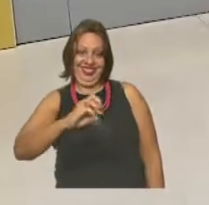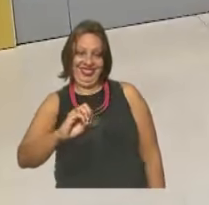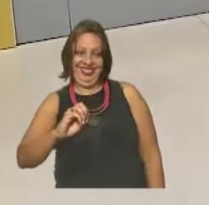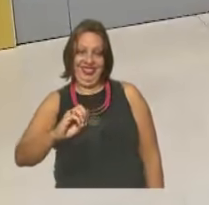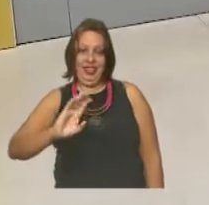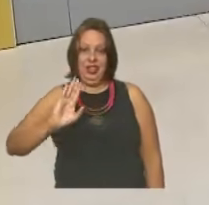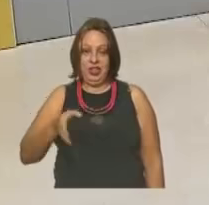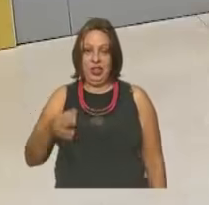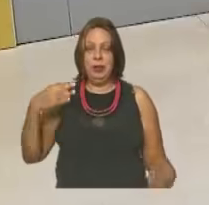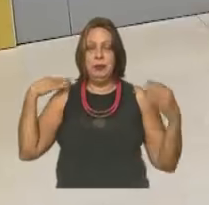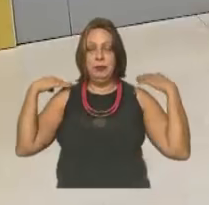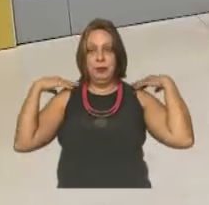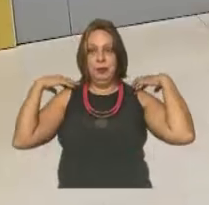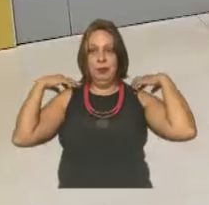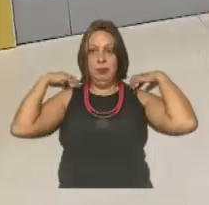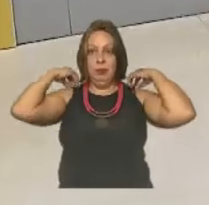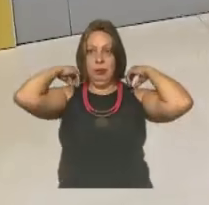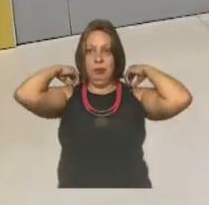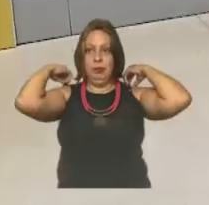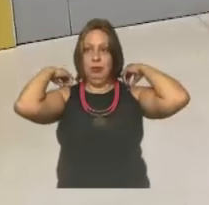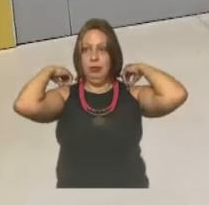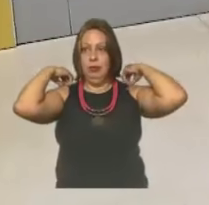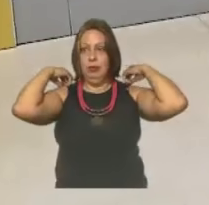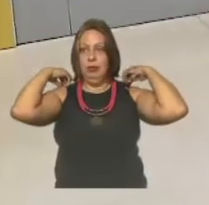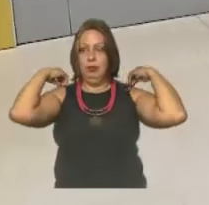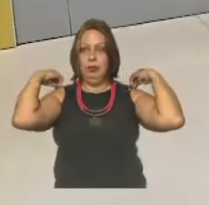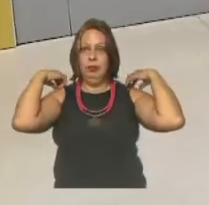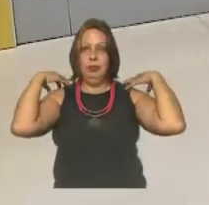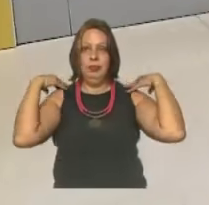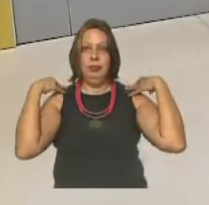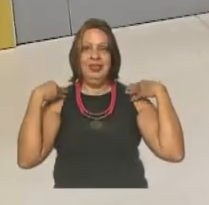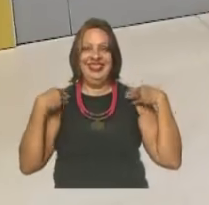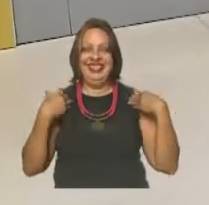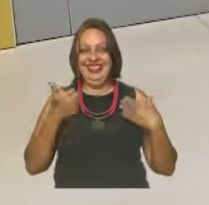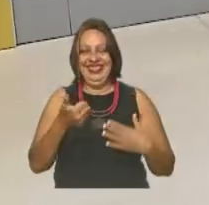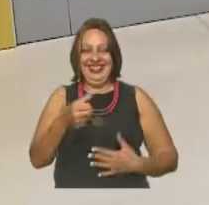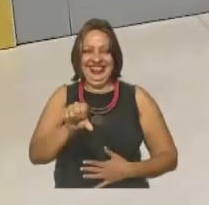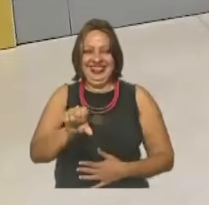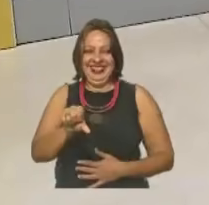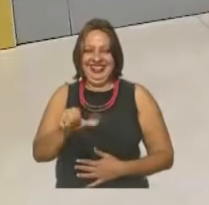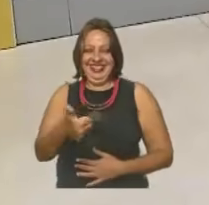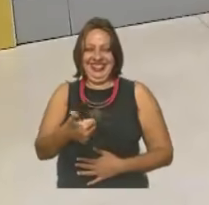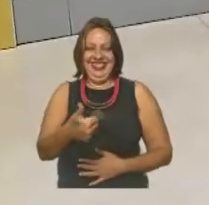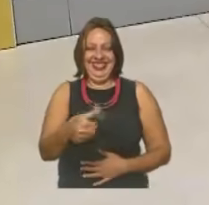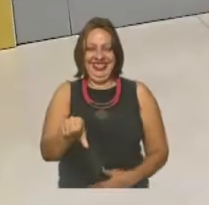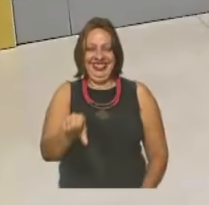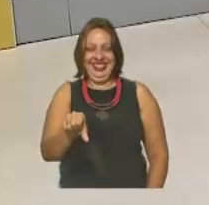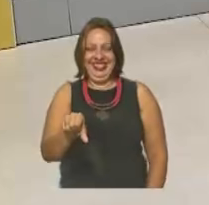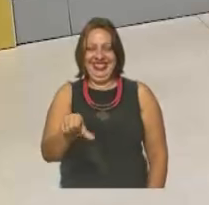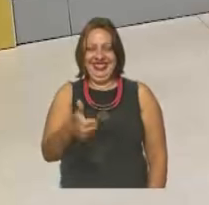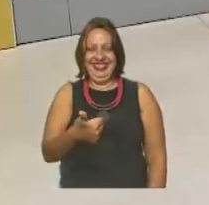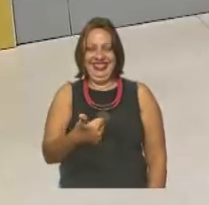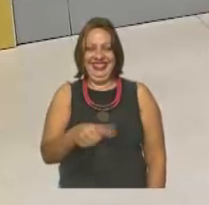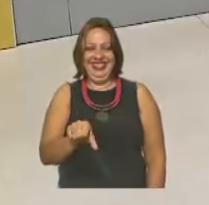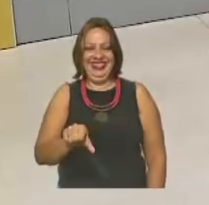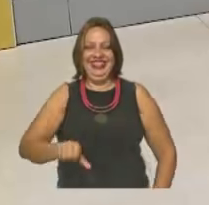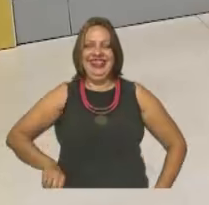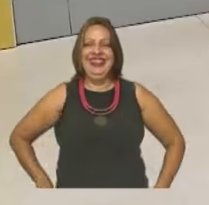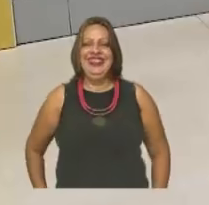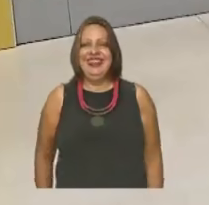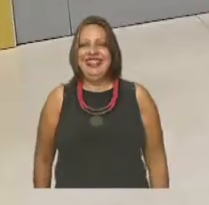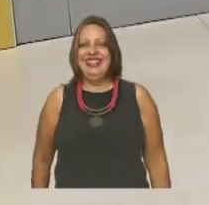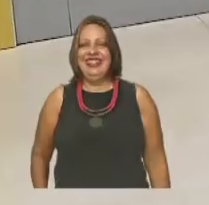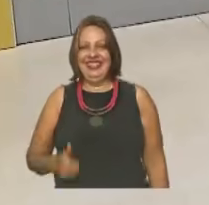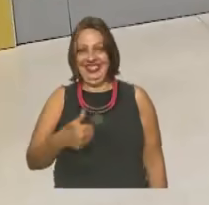30. Subiu o número 30. Sobe também 19, 19, 19. Vai marcando que eu tô torcendo